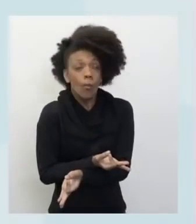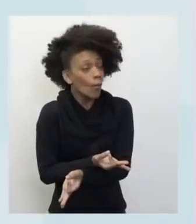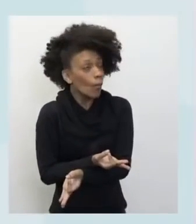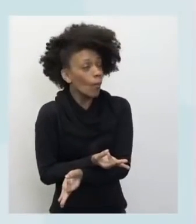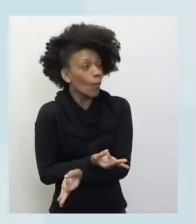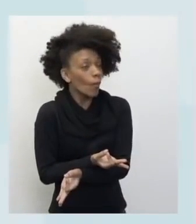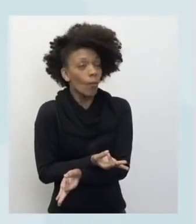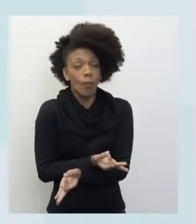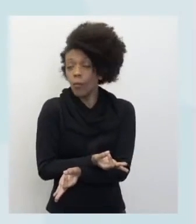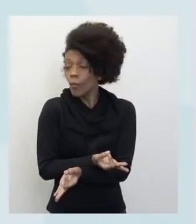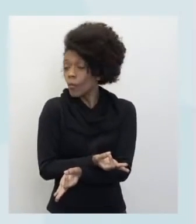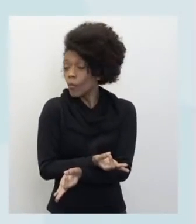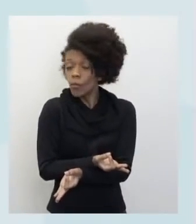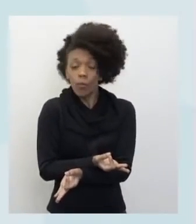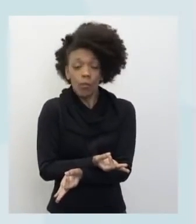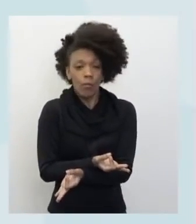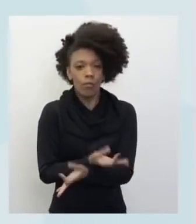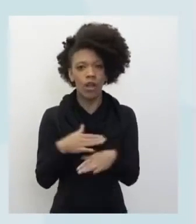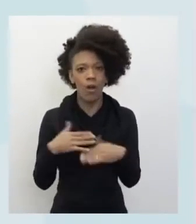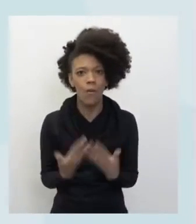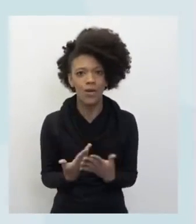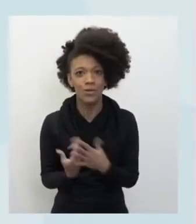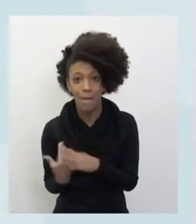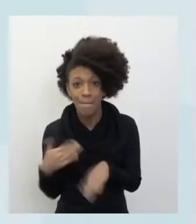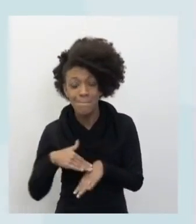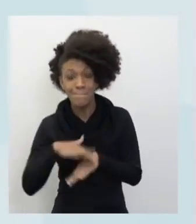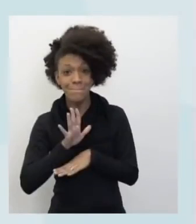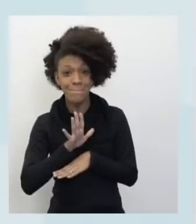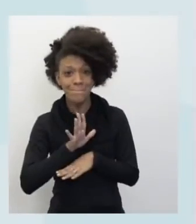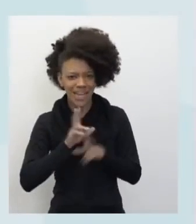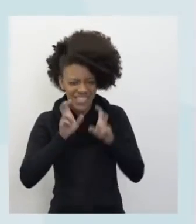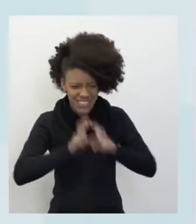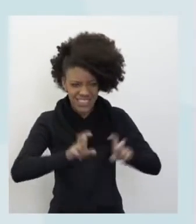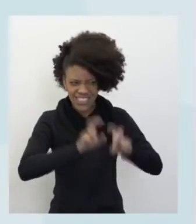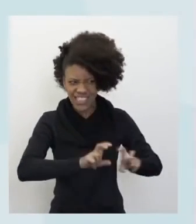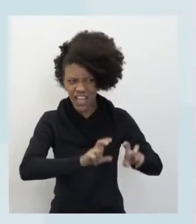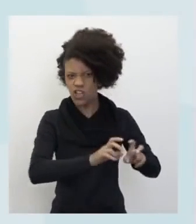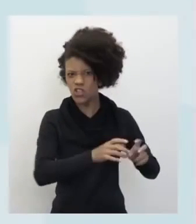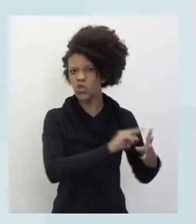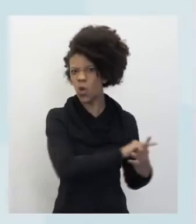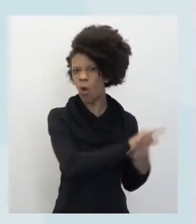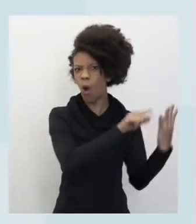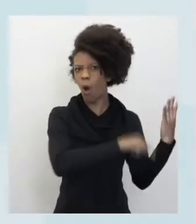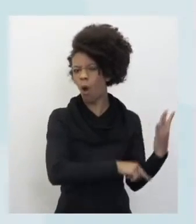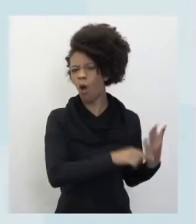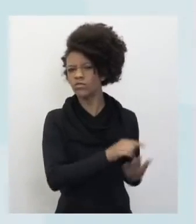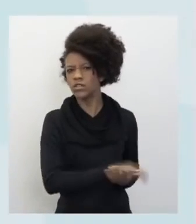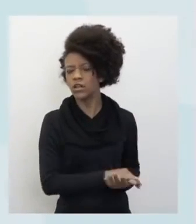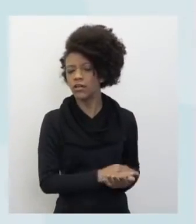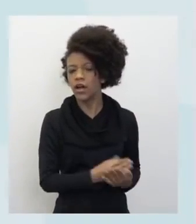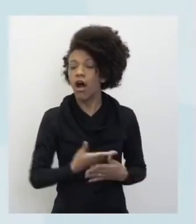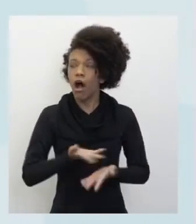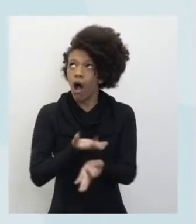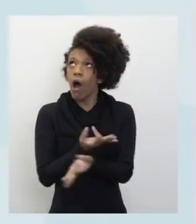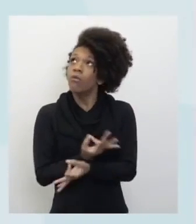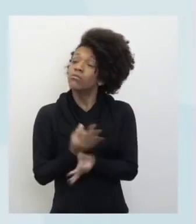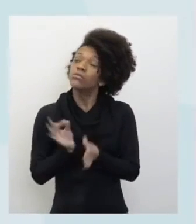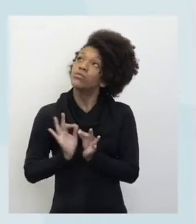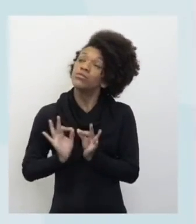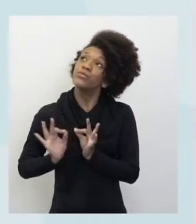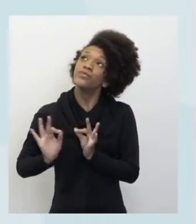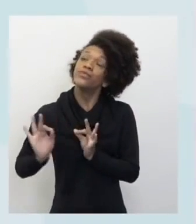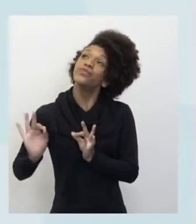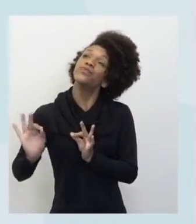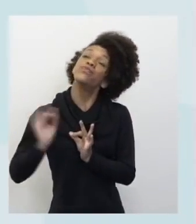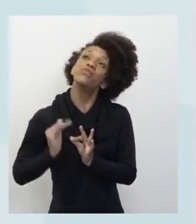dos budistas. Quanto mais gritos ela ouvia, mais prolongava o